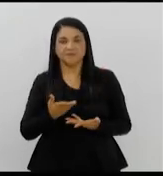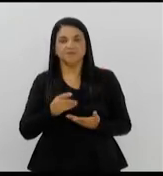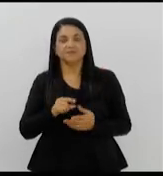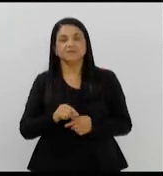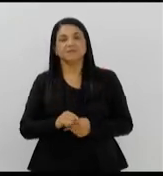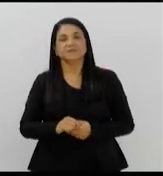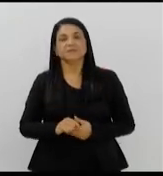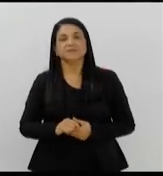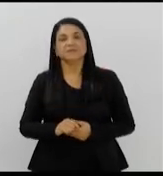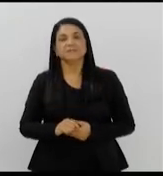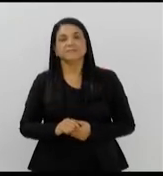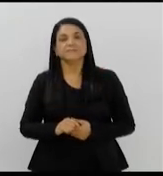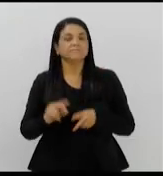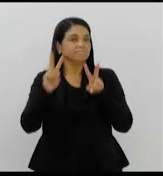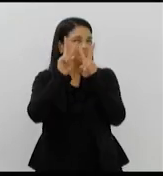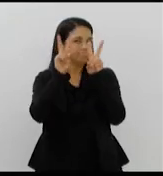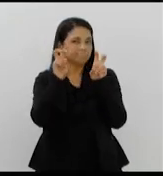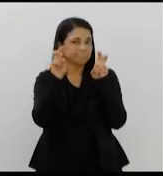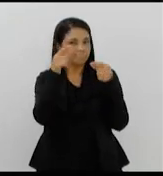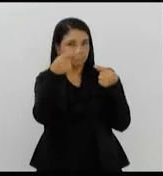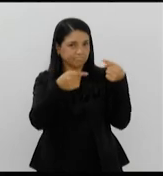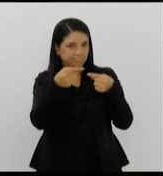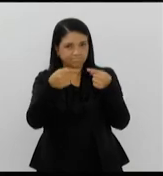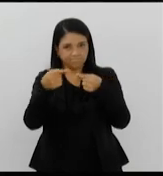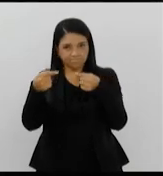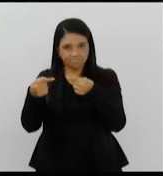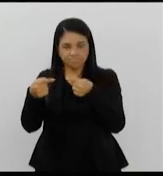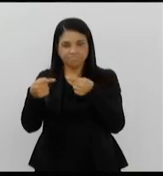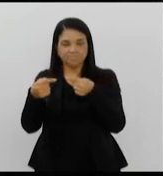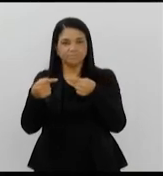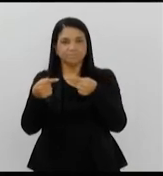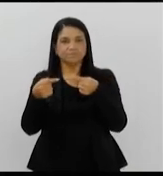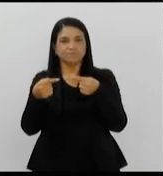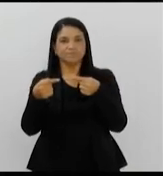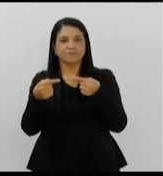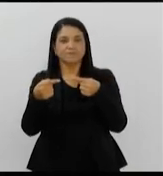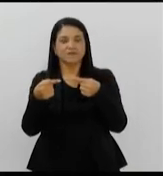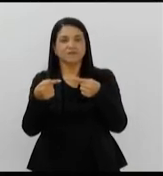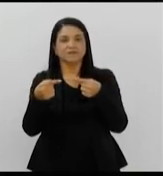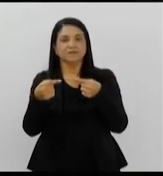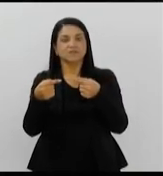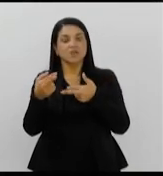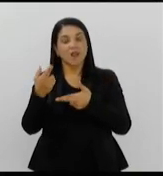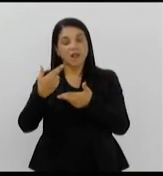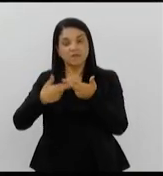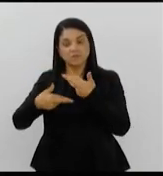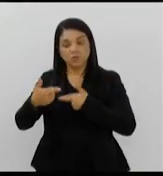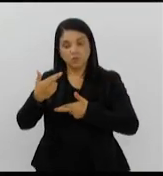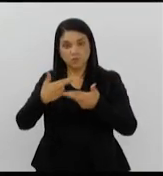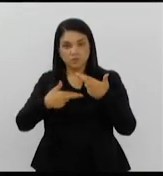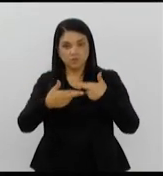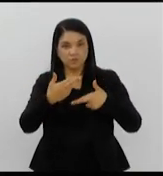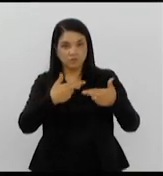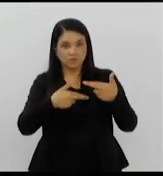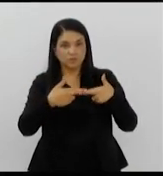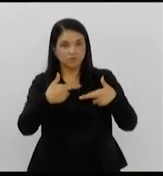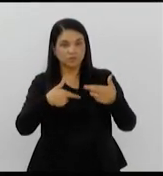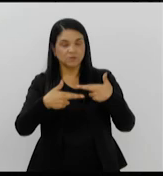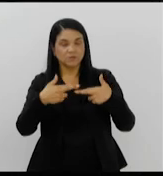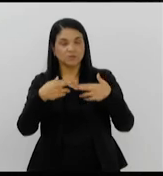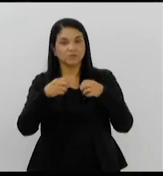foi abordada a questão das relações do